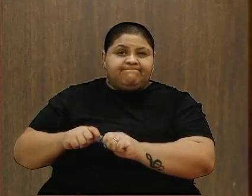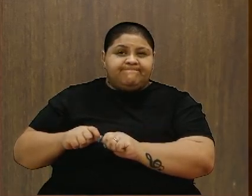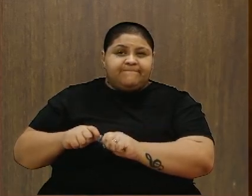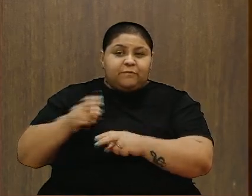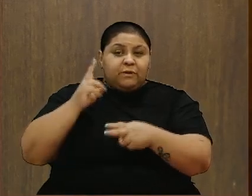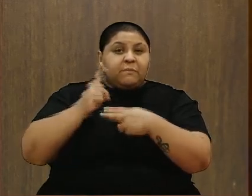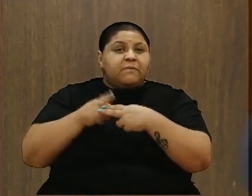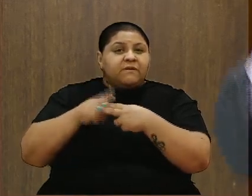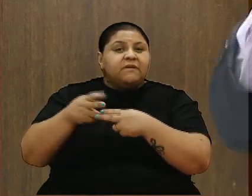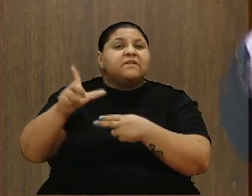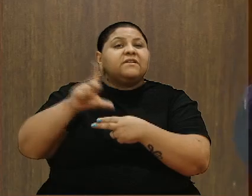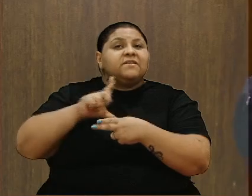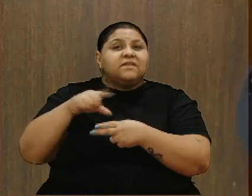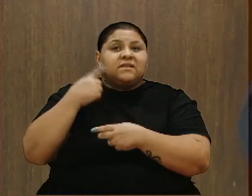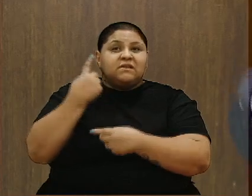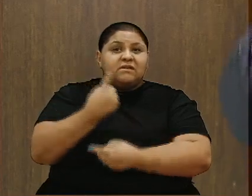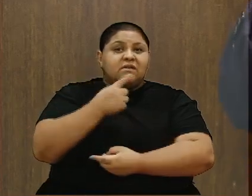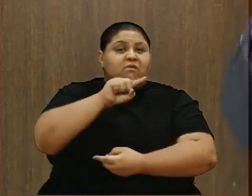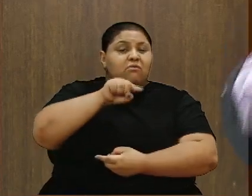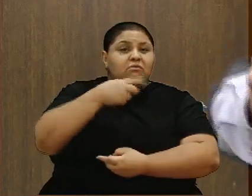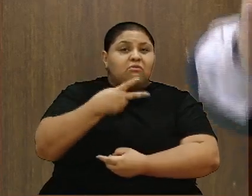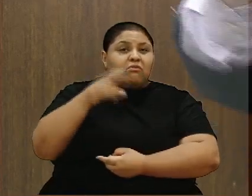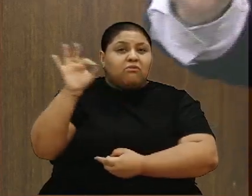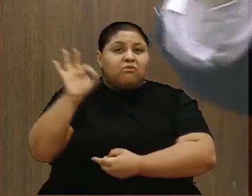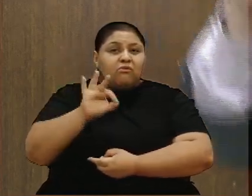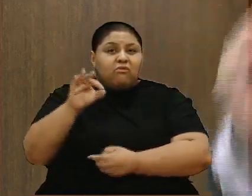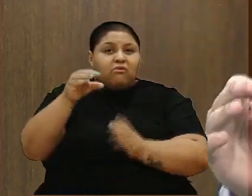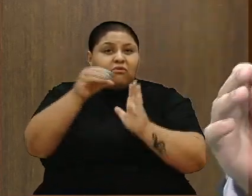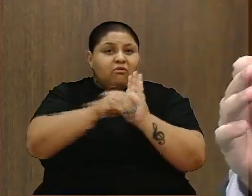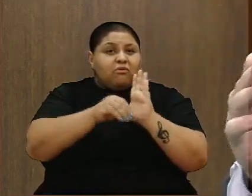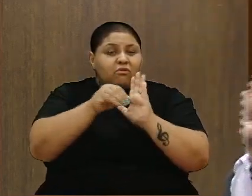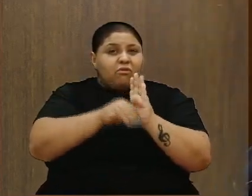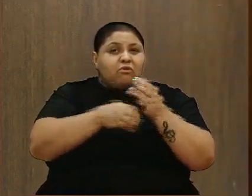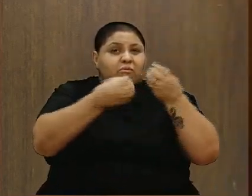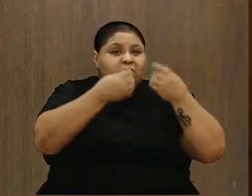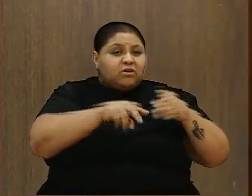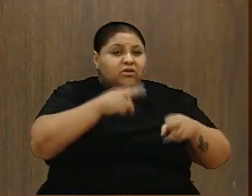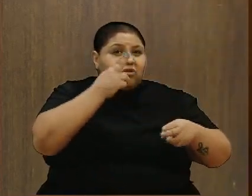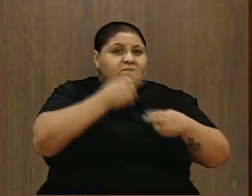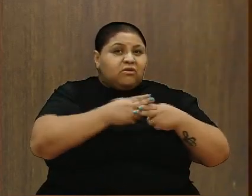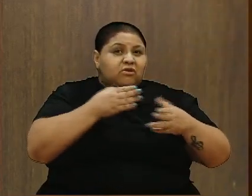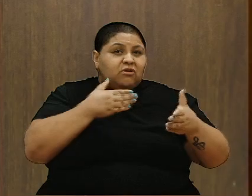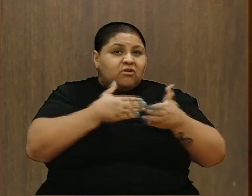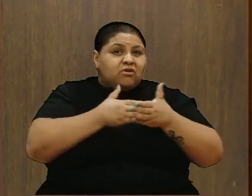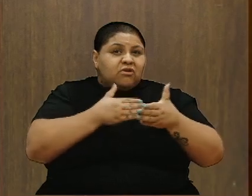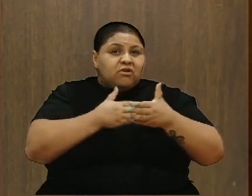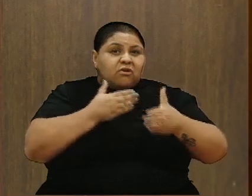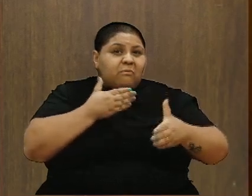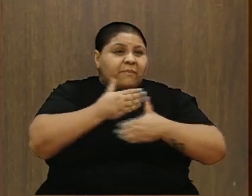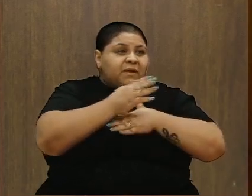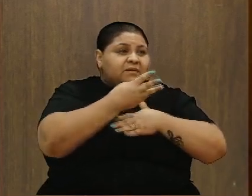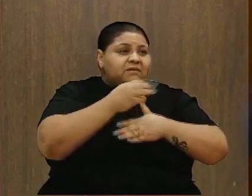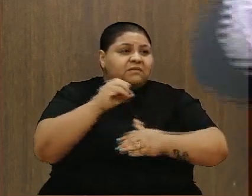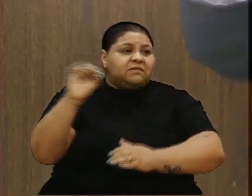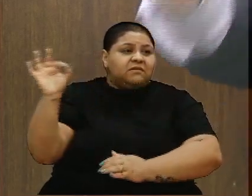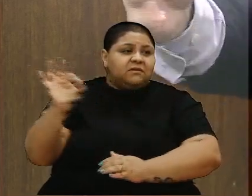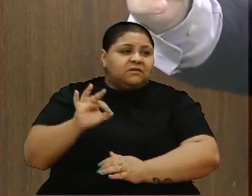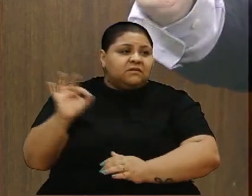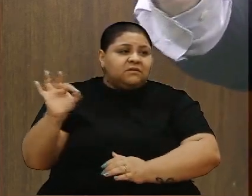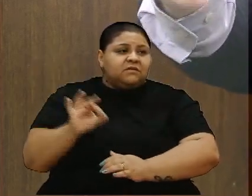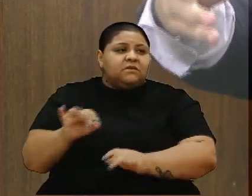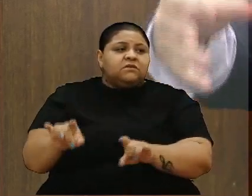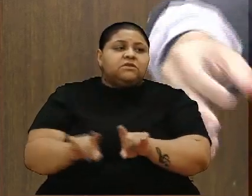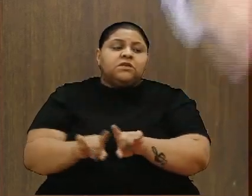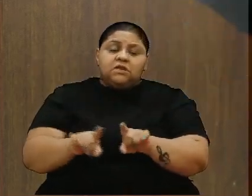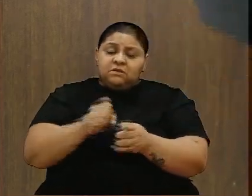empréstimos. Nós temos 1,2% do nosso orçamento comprometido com empréstimo. O limite legal passa os 30%. O município pode